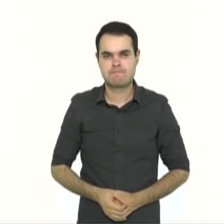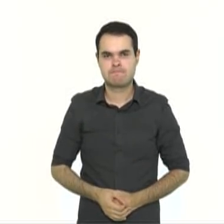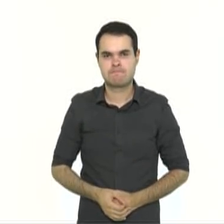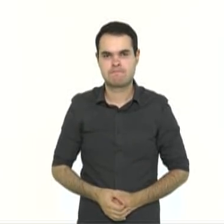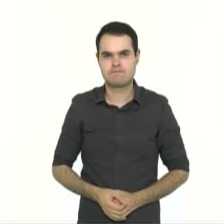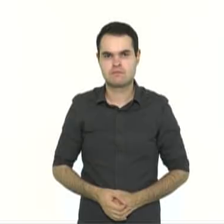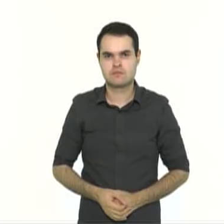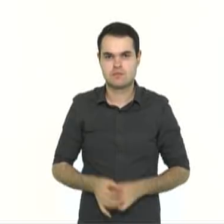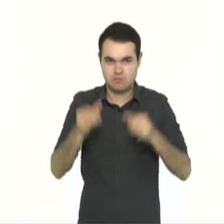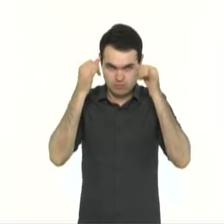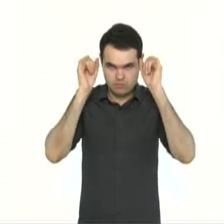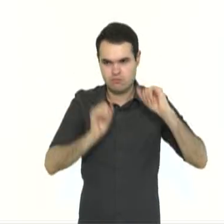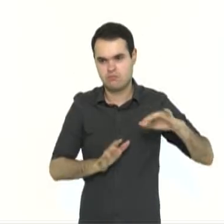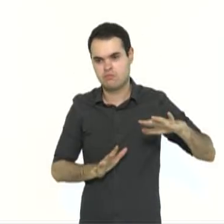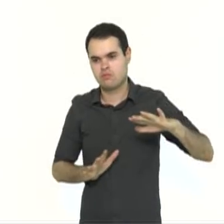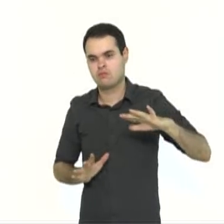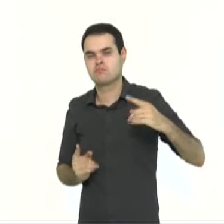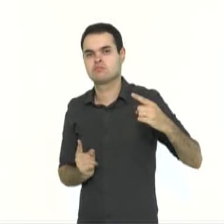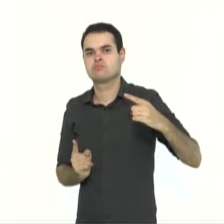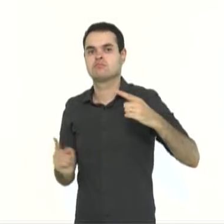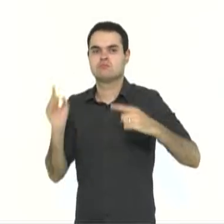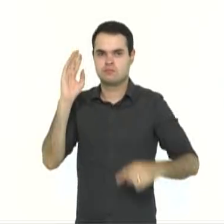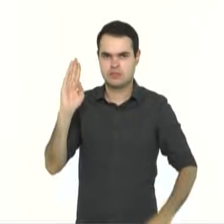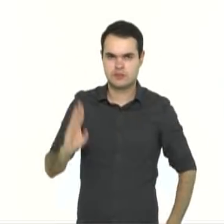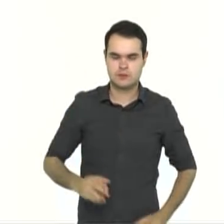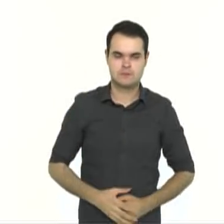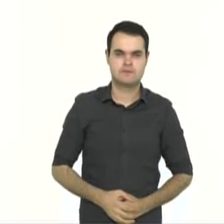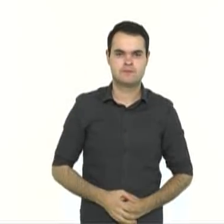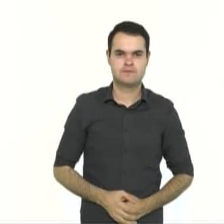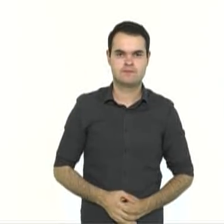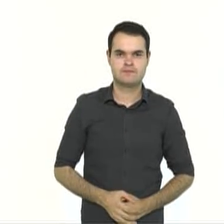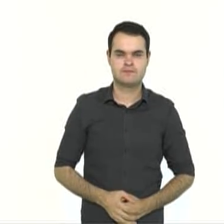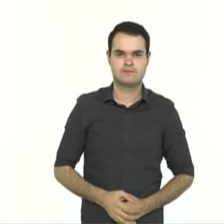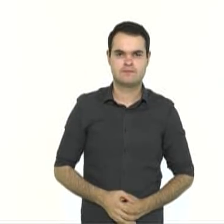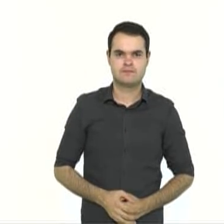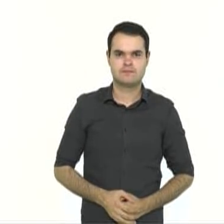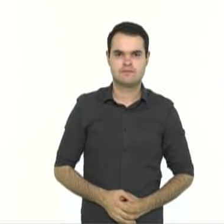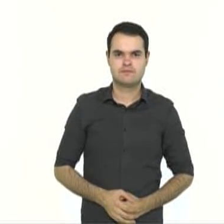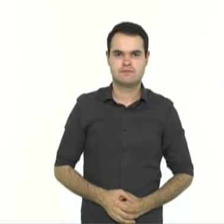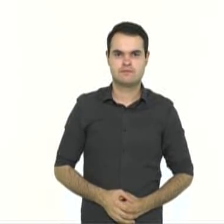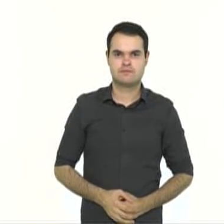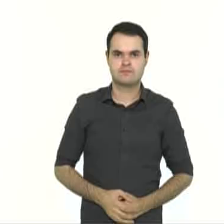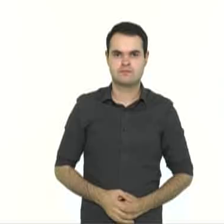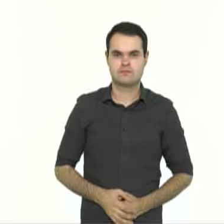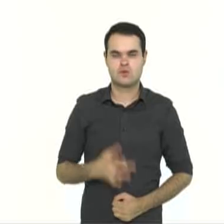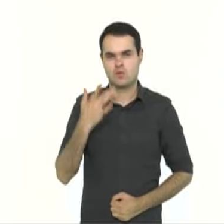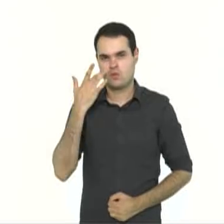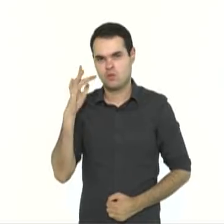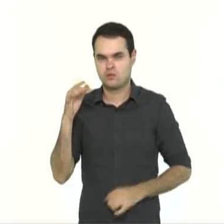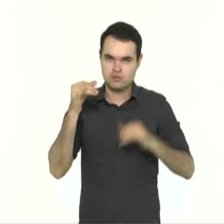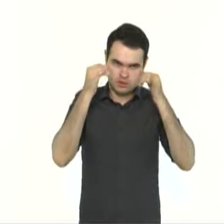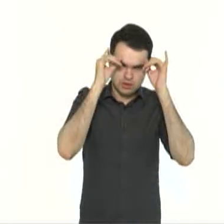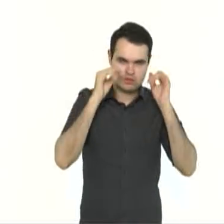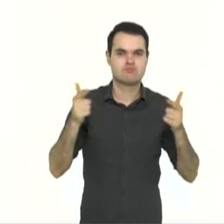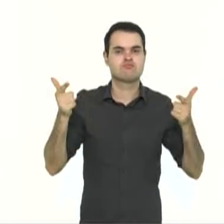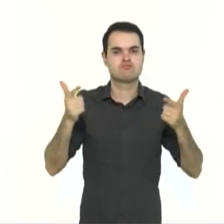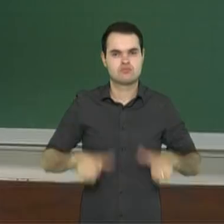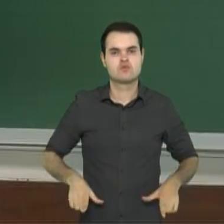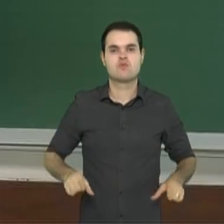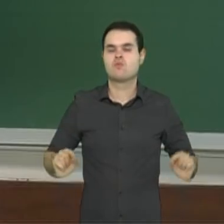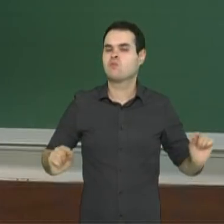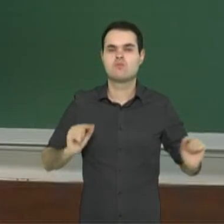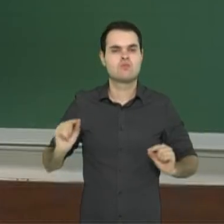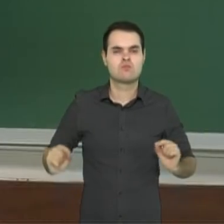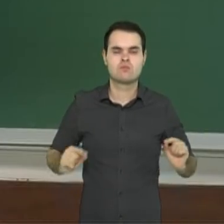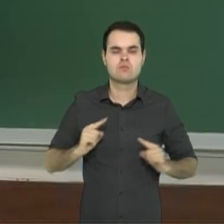criação deslocou-se para o interior brasileiro. ouro e o gado novamente, para vocês poderem entenderem por